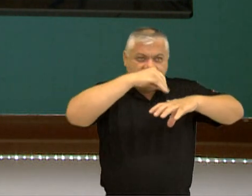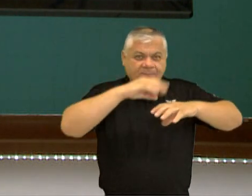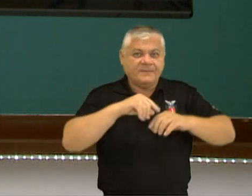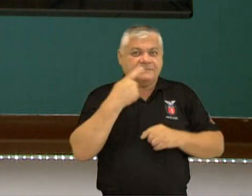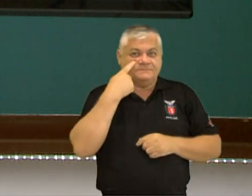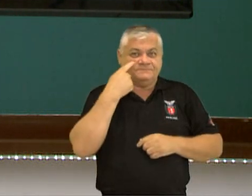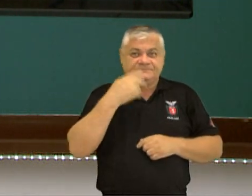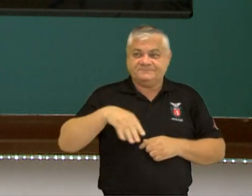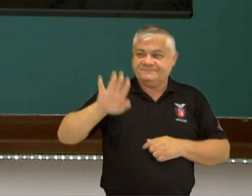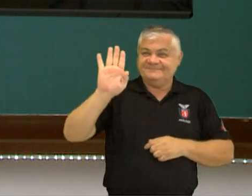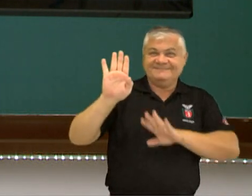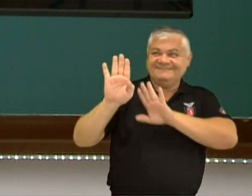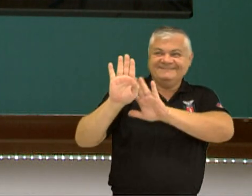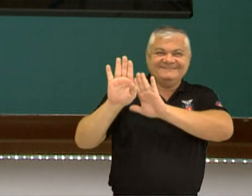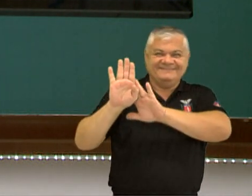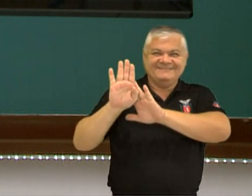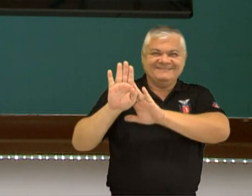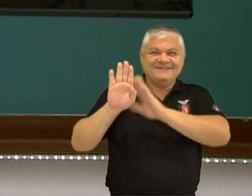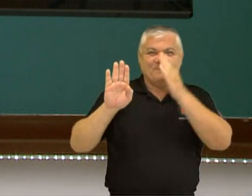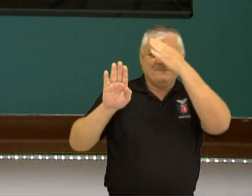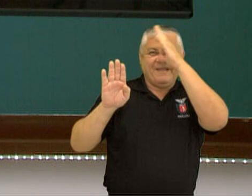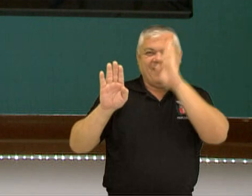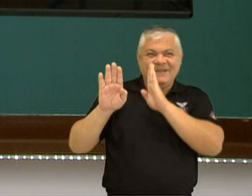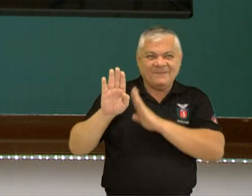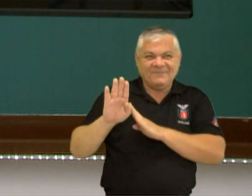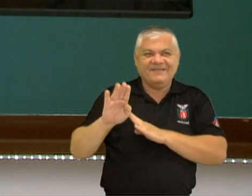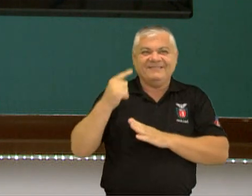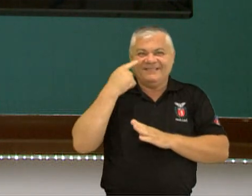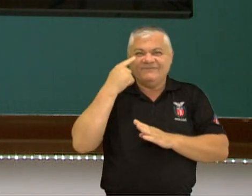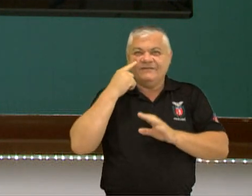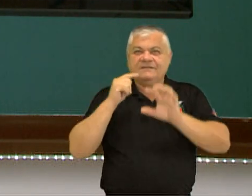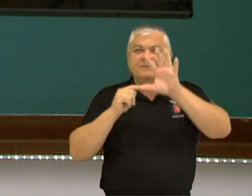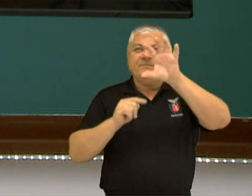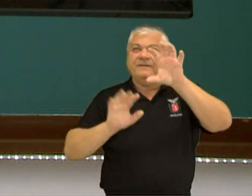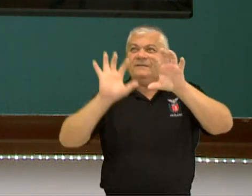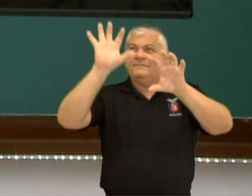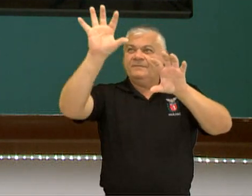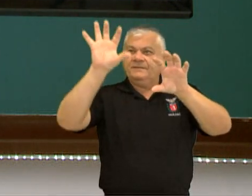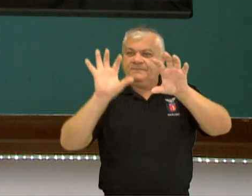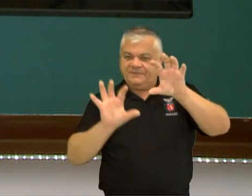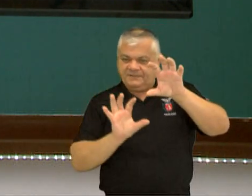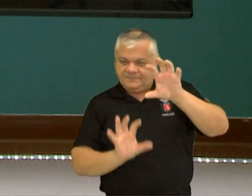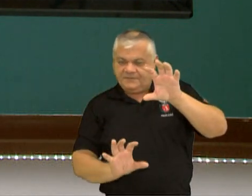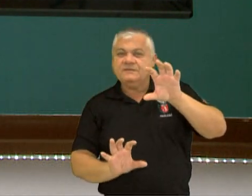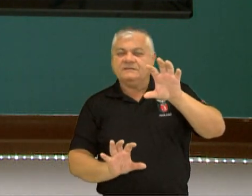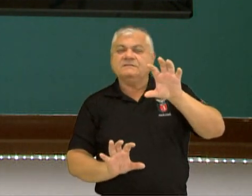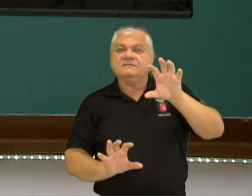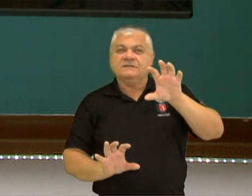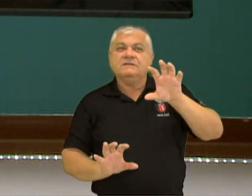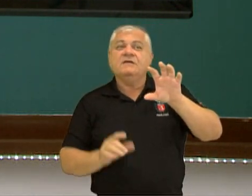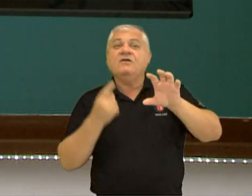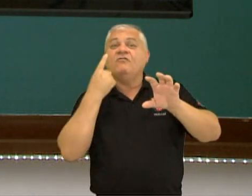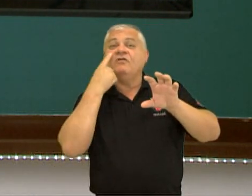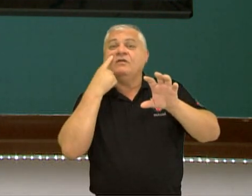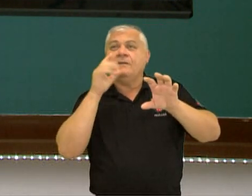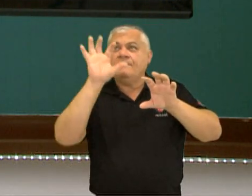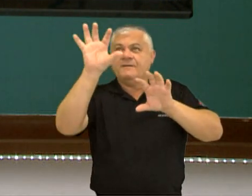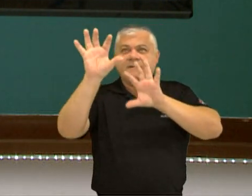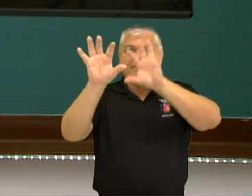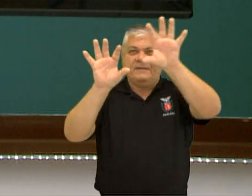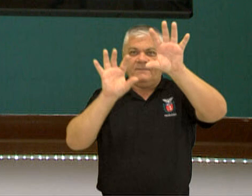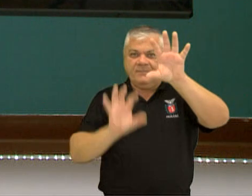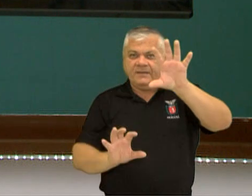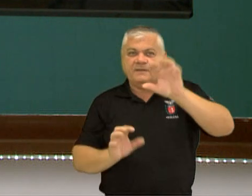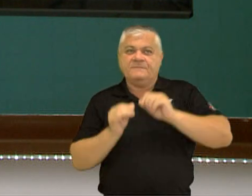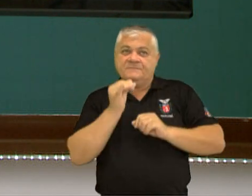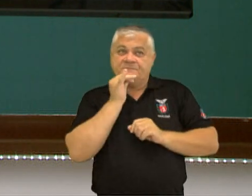da direita, ó. A imagem da direita mostra para você as formações vegetais do território brasileiro.